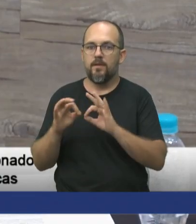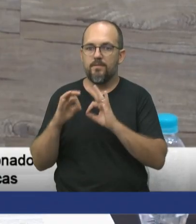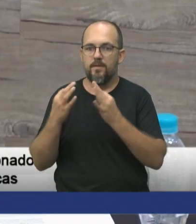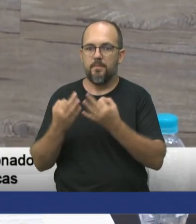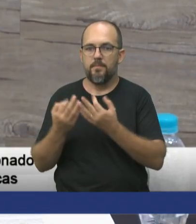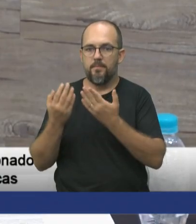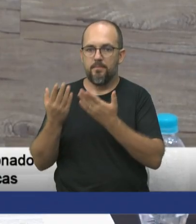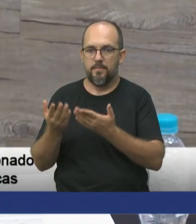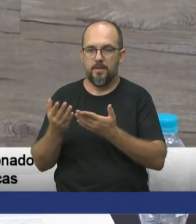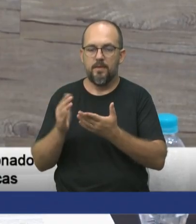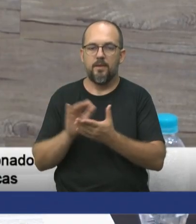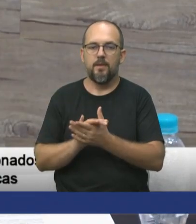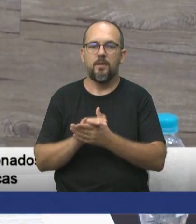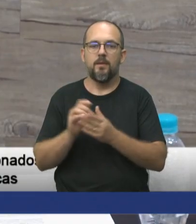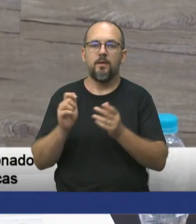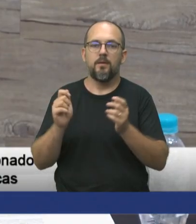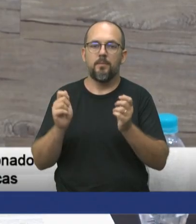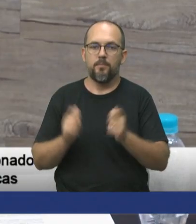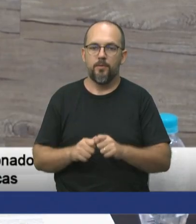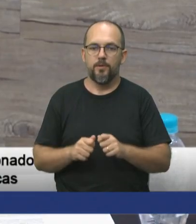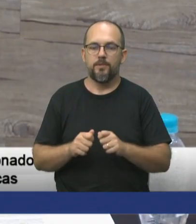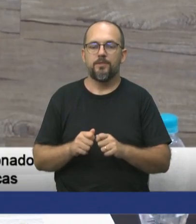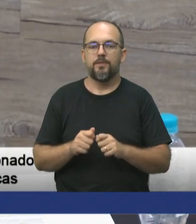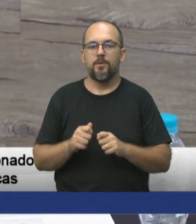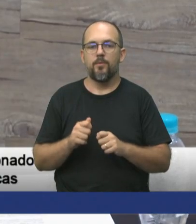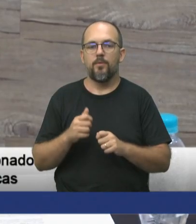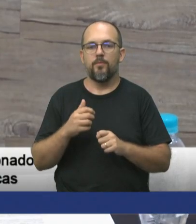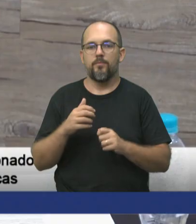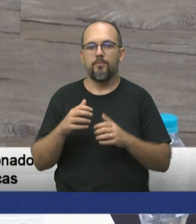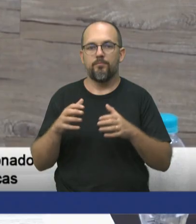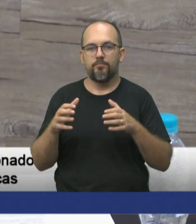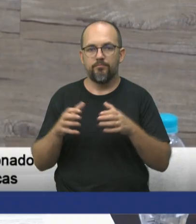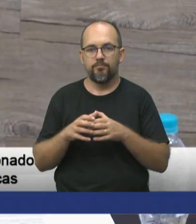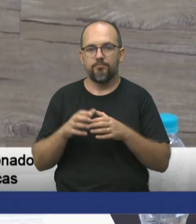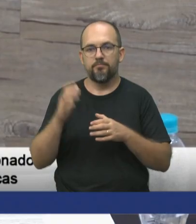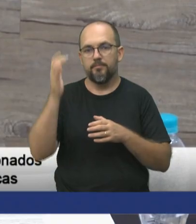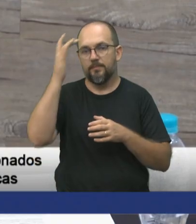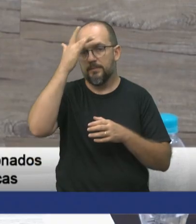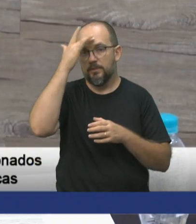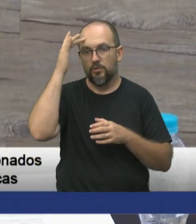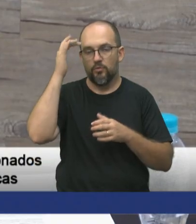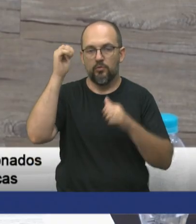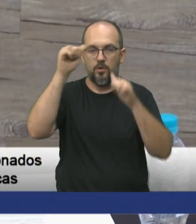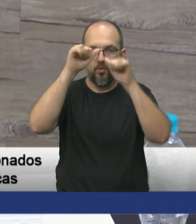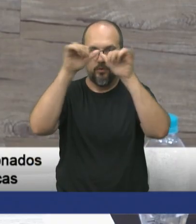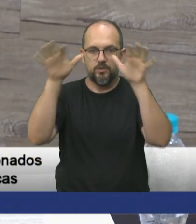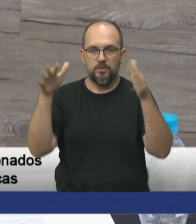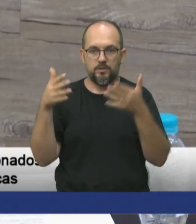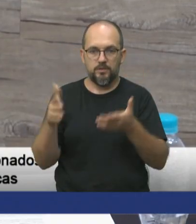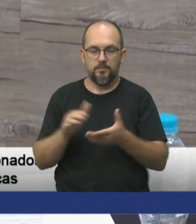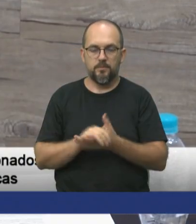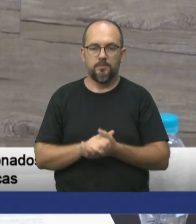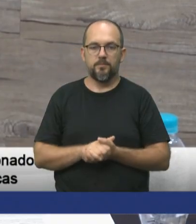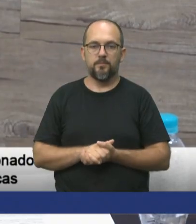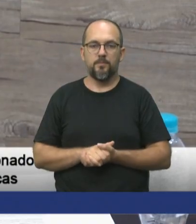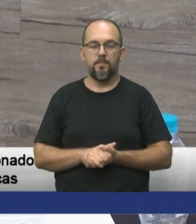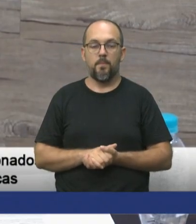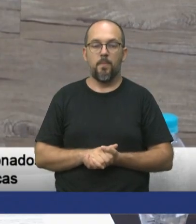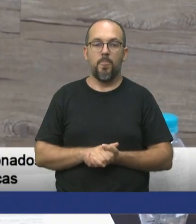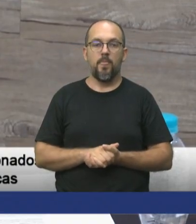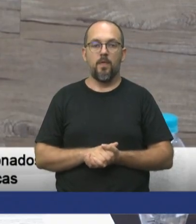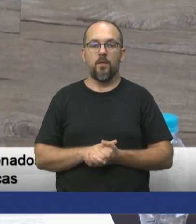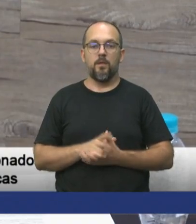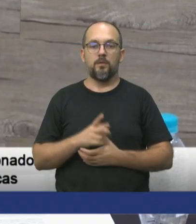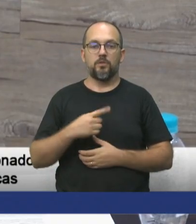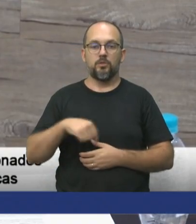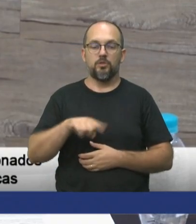família que possui entre seus membros pessoas com autismo. Então, quando a gente